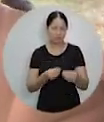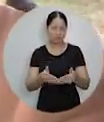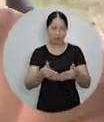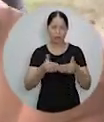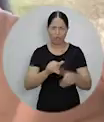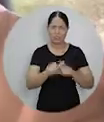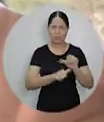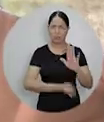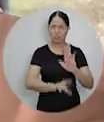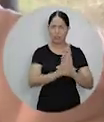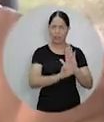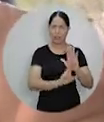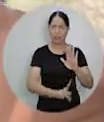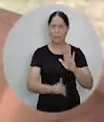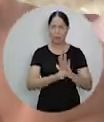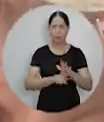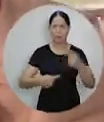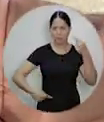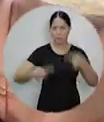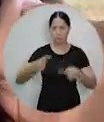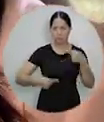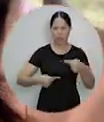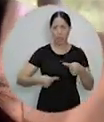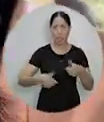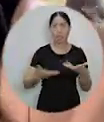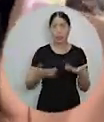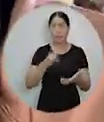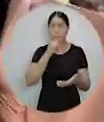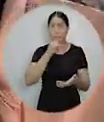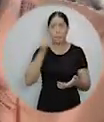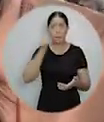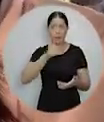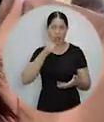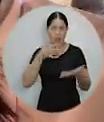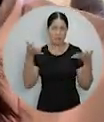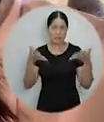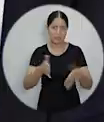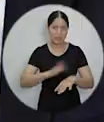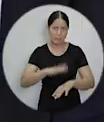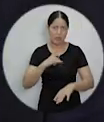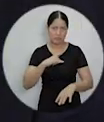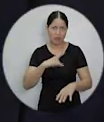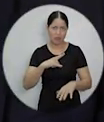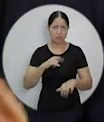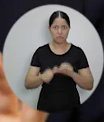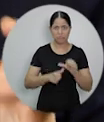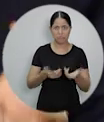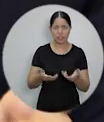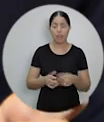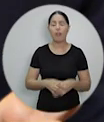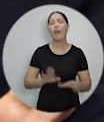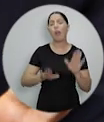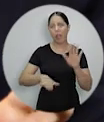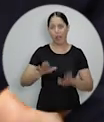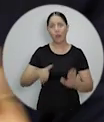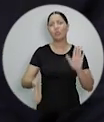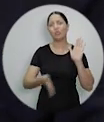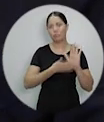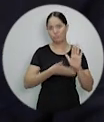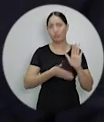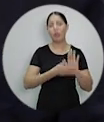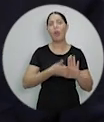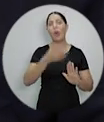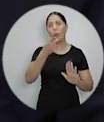política. Alguma que envolva mulheres no poder, mulheres na política? Na verdade, nós temos alguns projetos de lei que